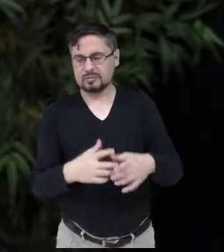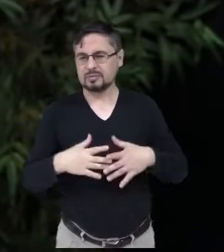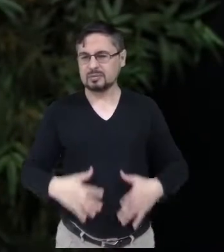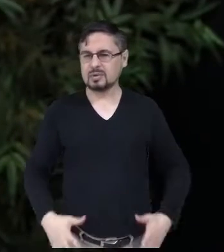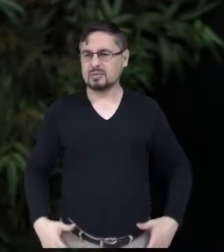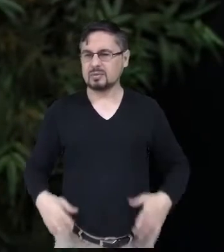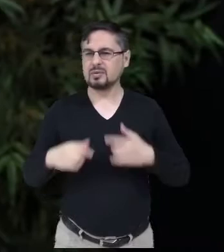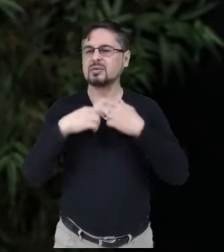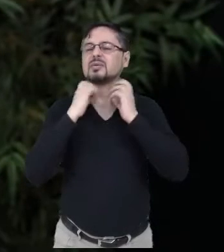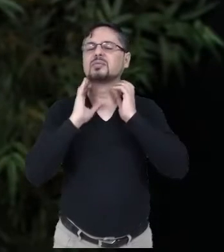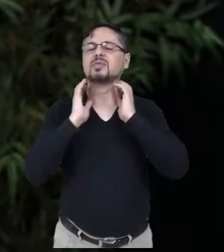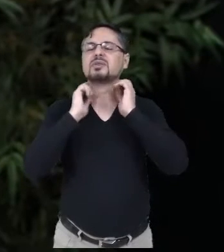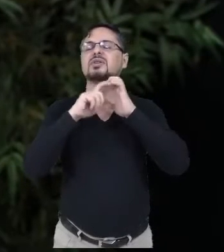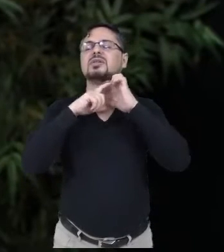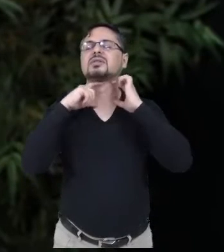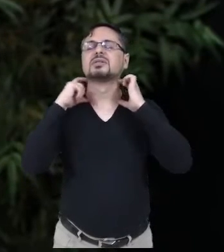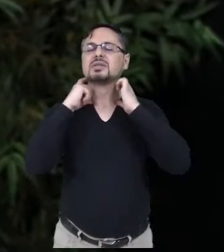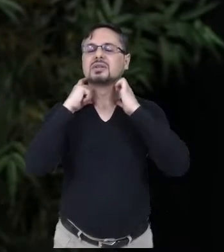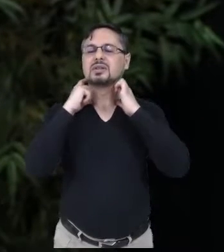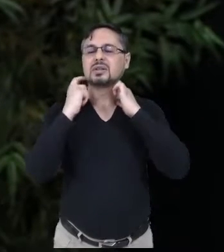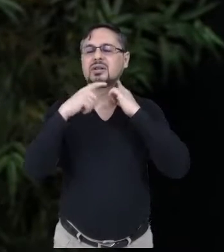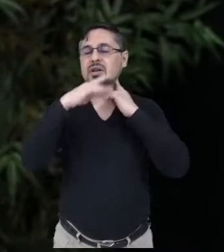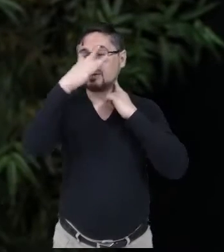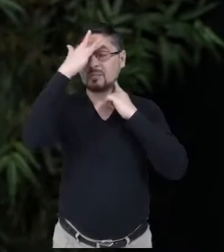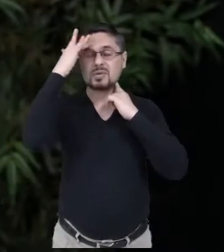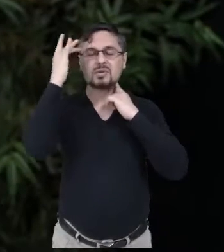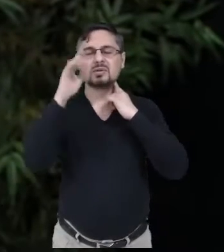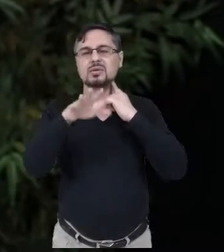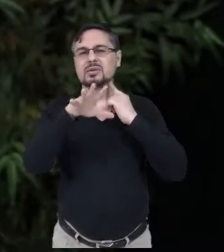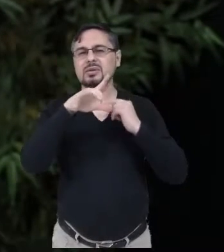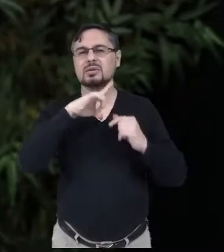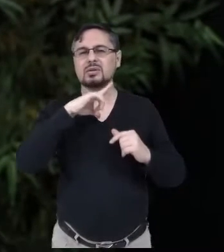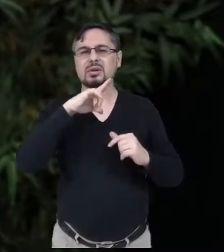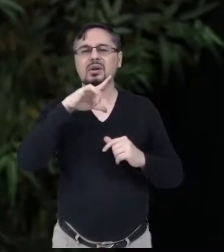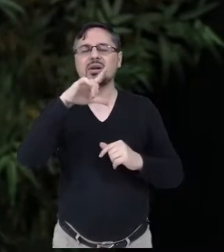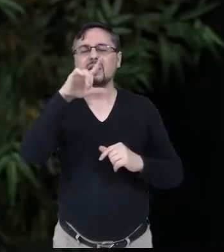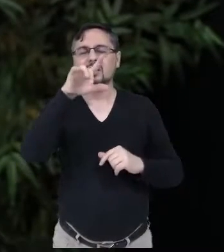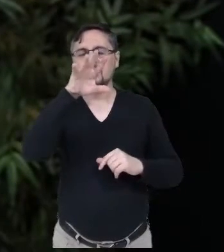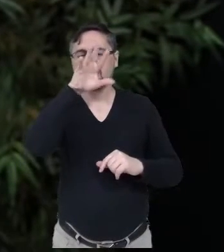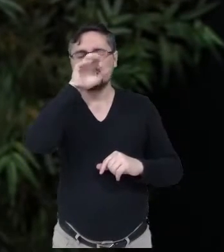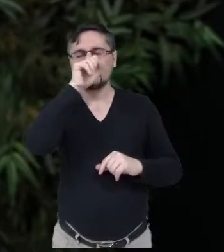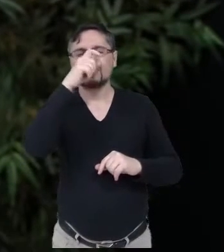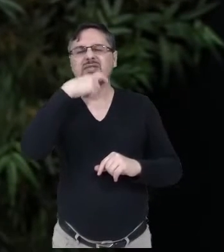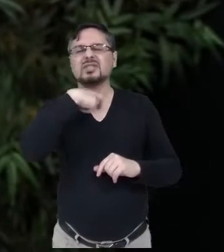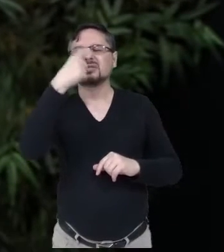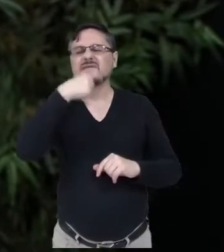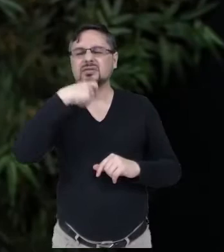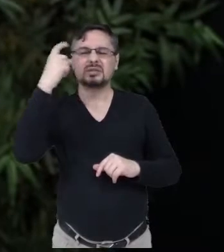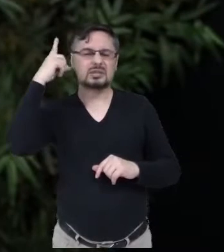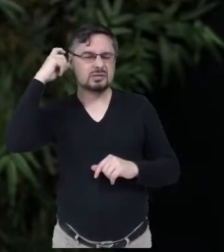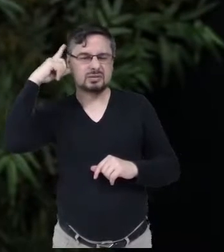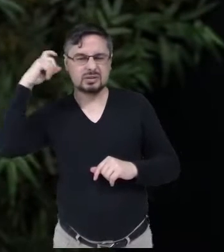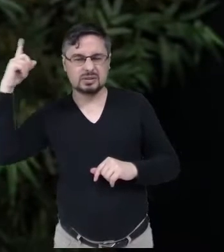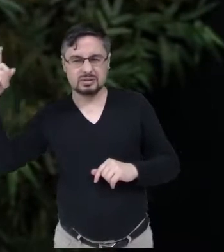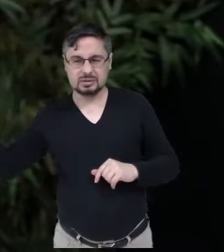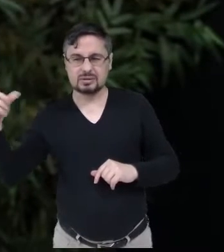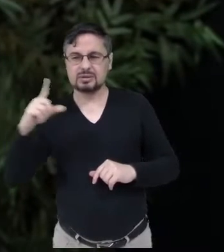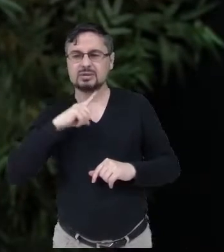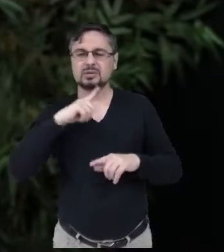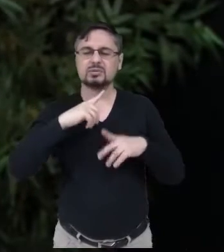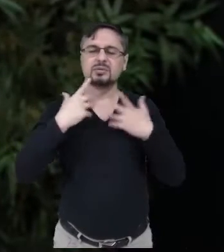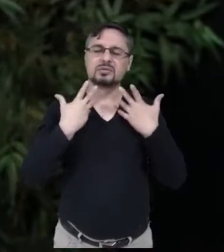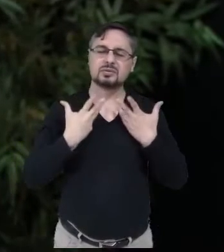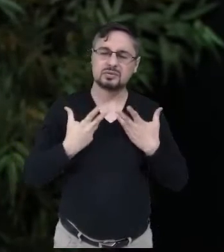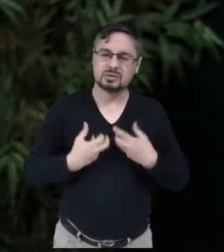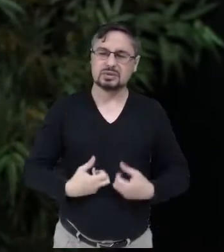as cordas vocais, e quando ele respirava, havia um som chiado, e quando ele falava, havia uma fraqueza em sua voz,